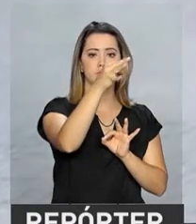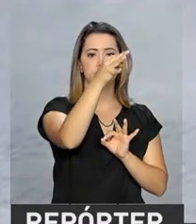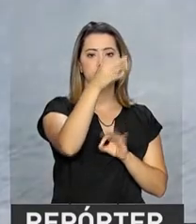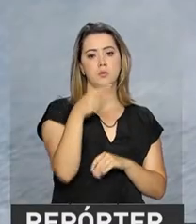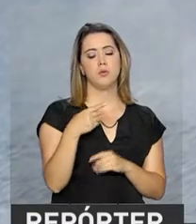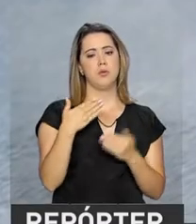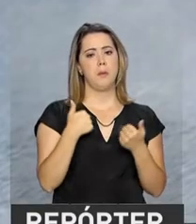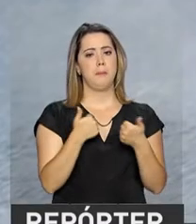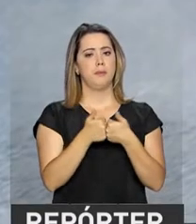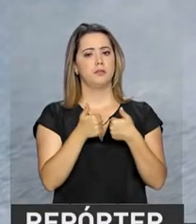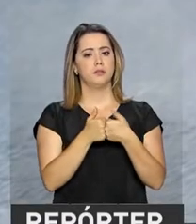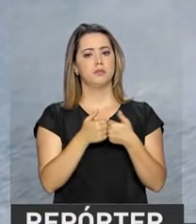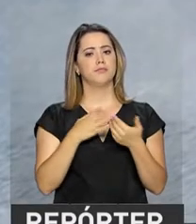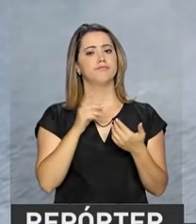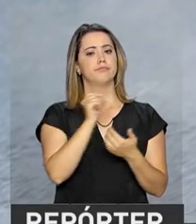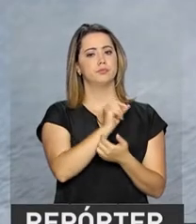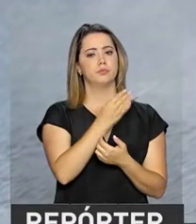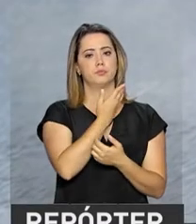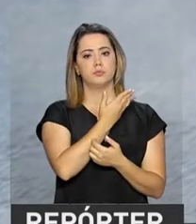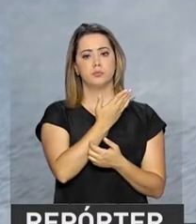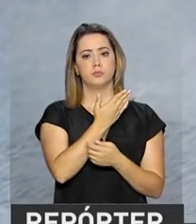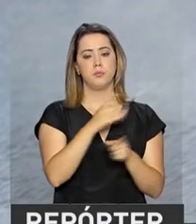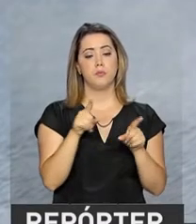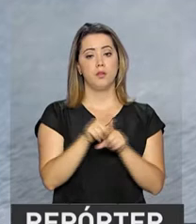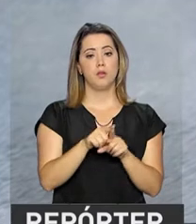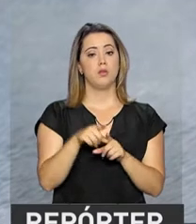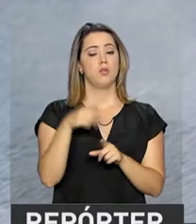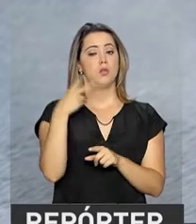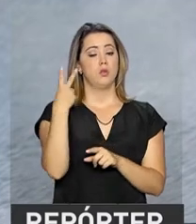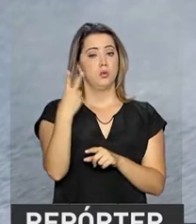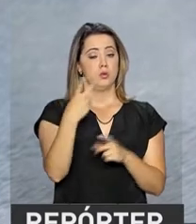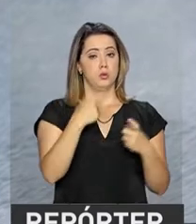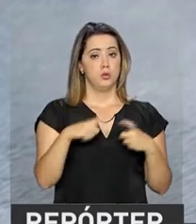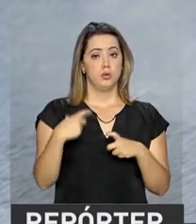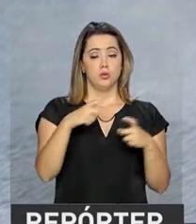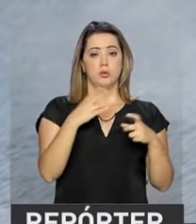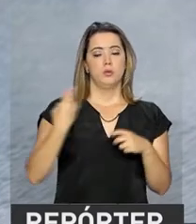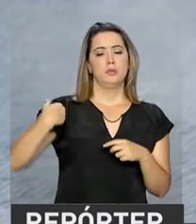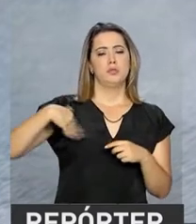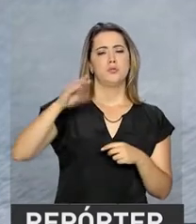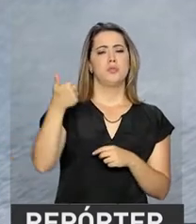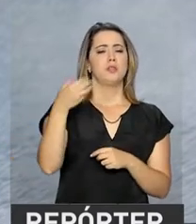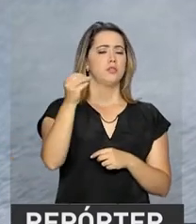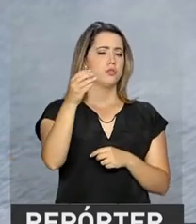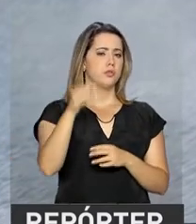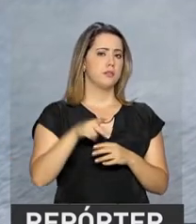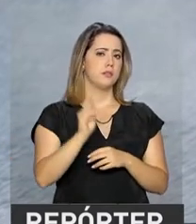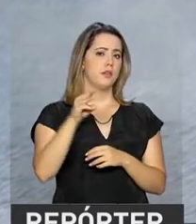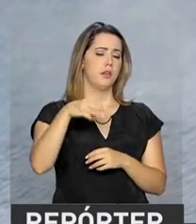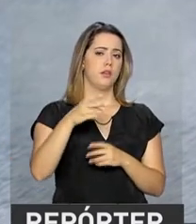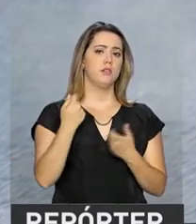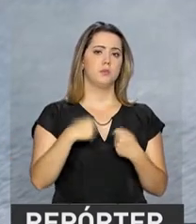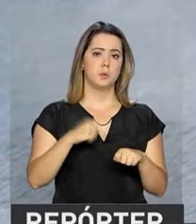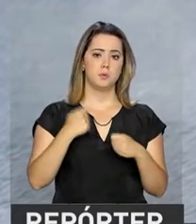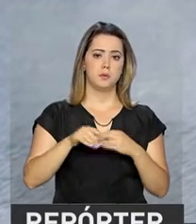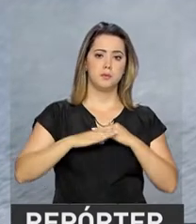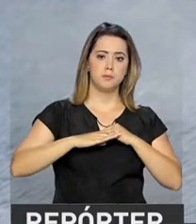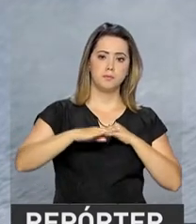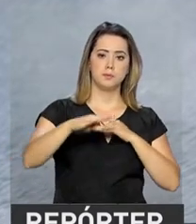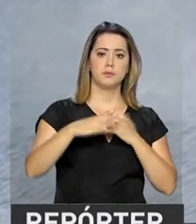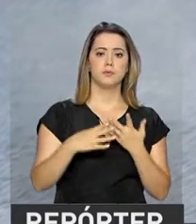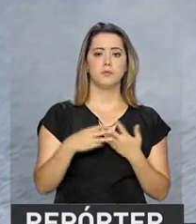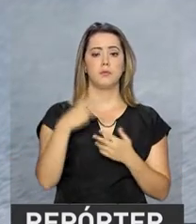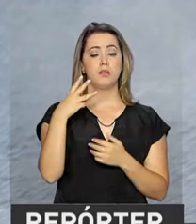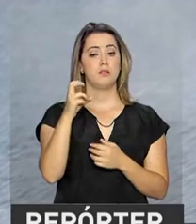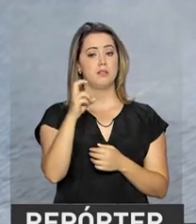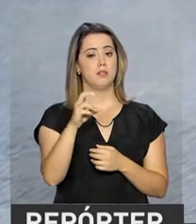grosso eo pará até miritituba dois trechos que somam 100 quilômetros ainda não estão pavimentados os